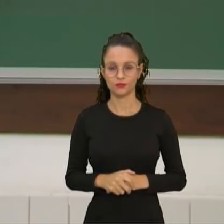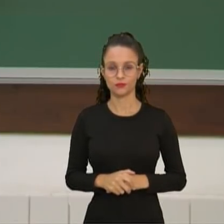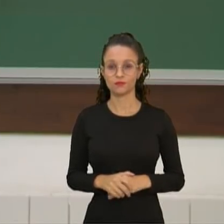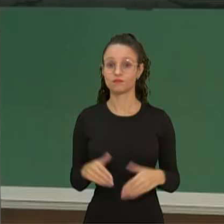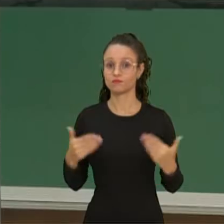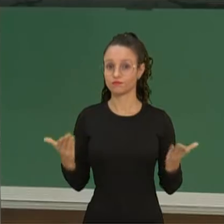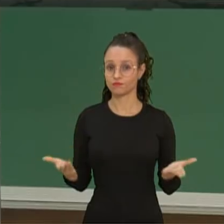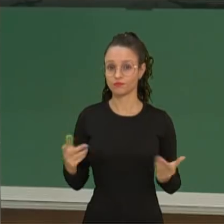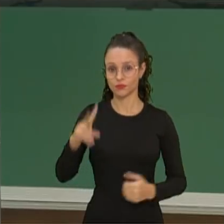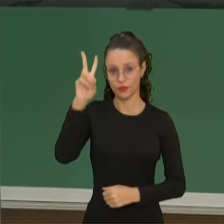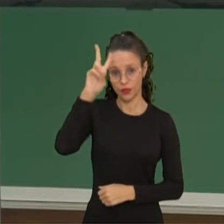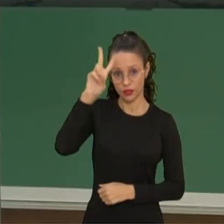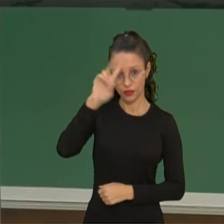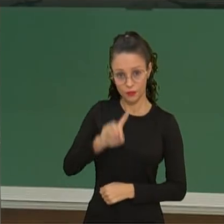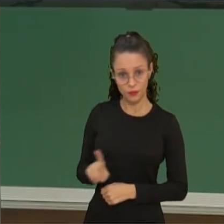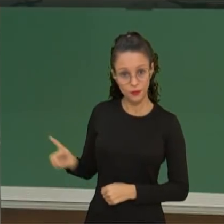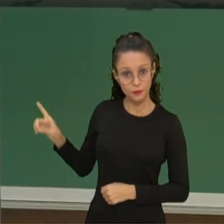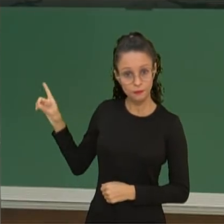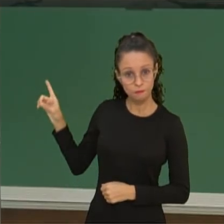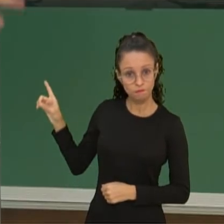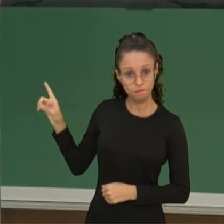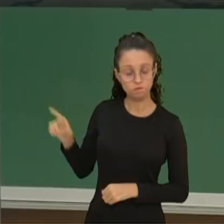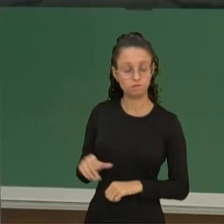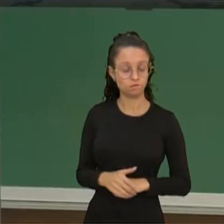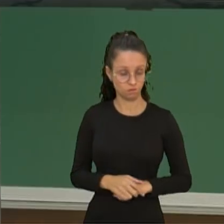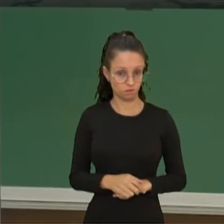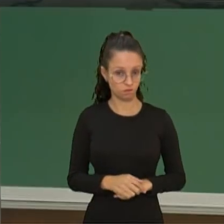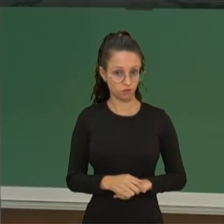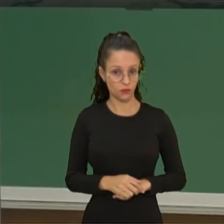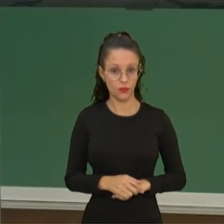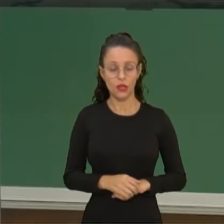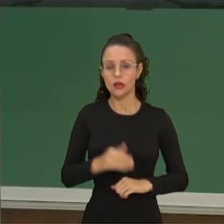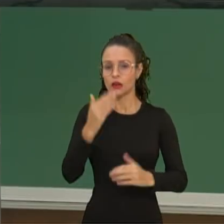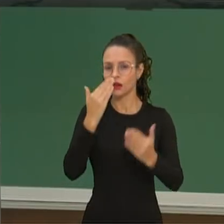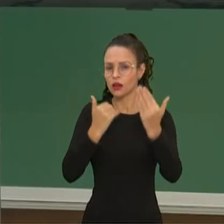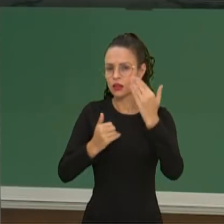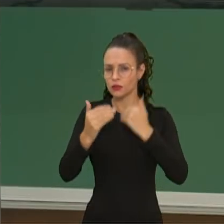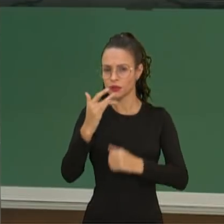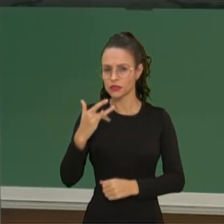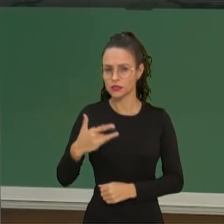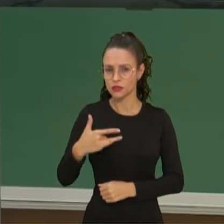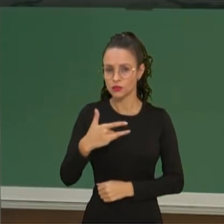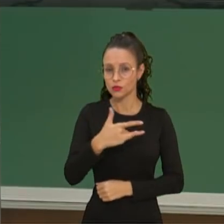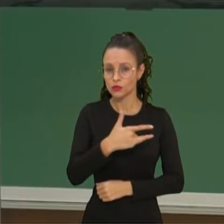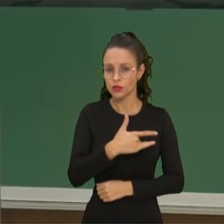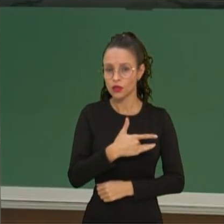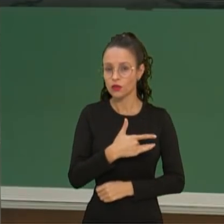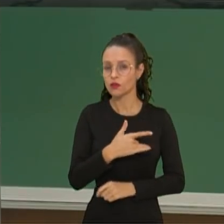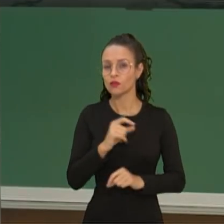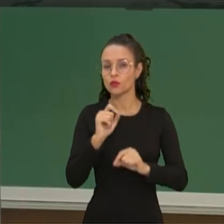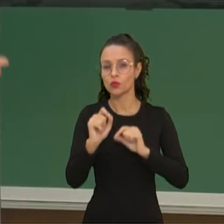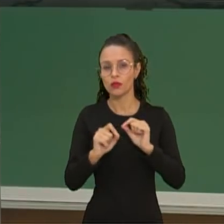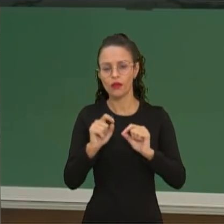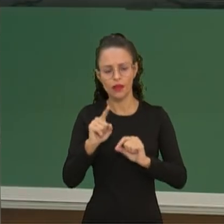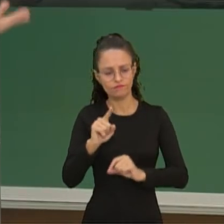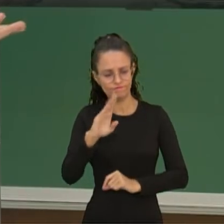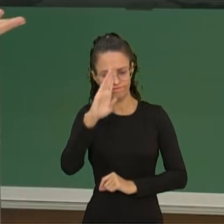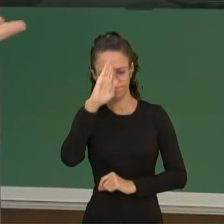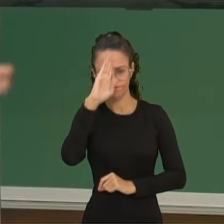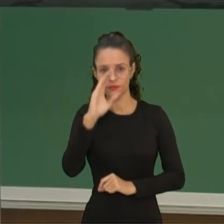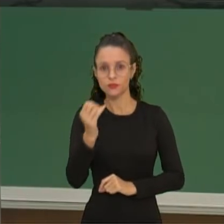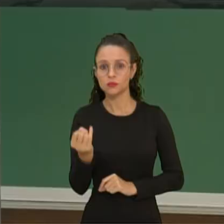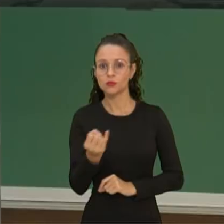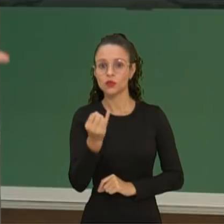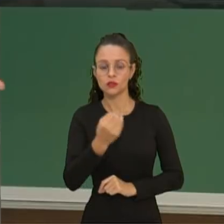Então, lembrando aqui, a alimentação saudável, como a gente já viu em vários momentos, né? Ela é essencial para uma vida